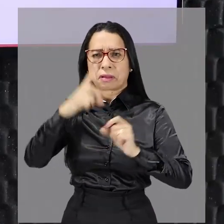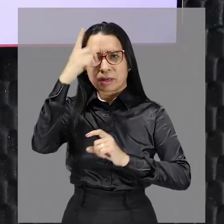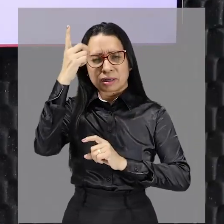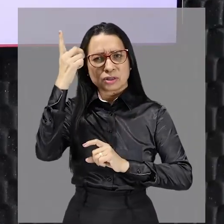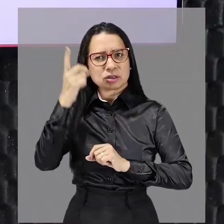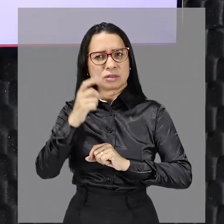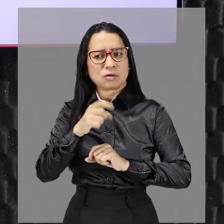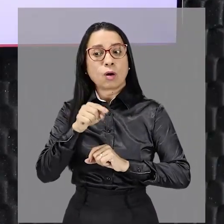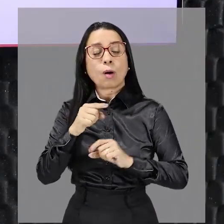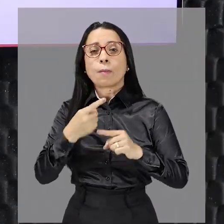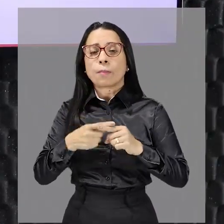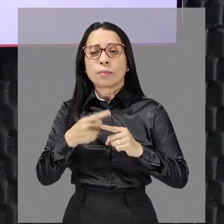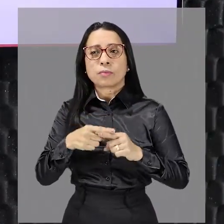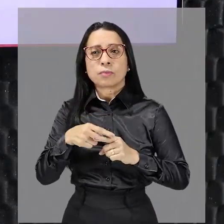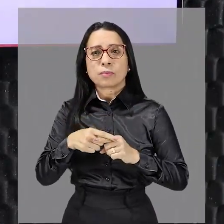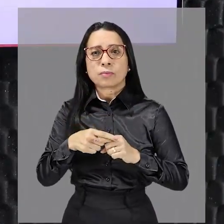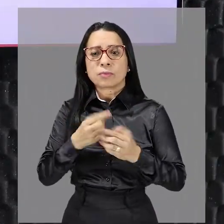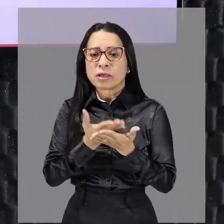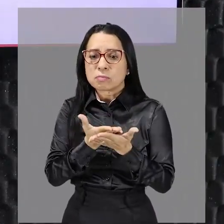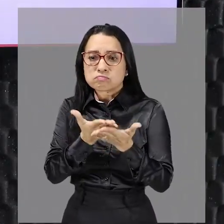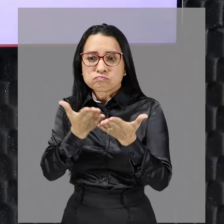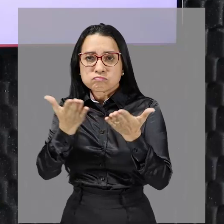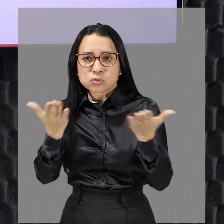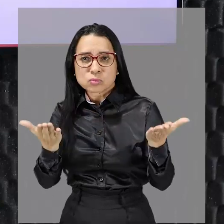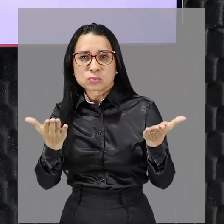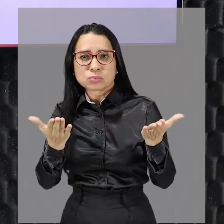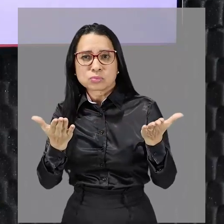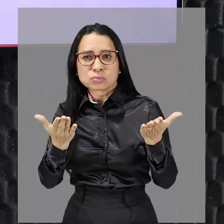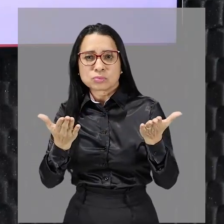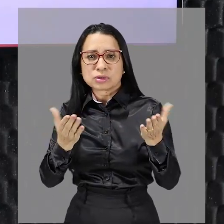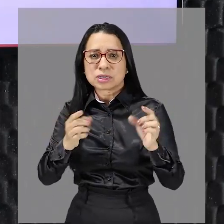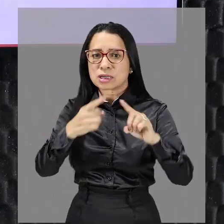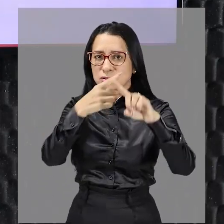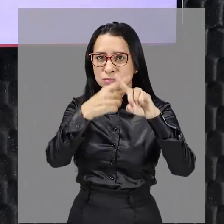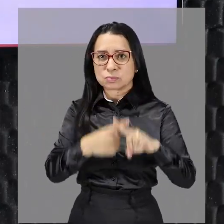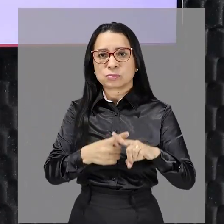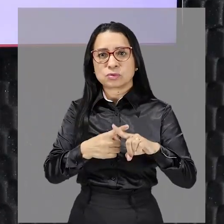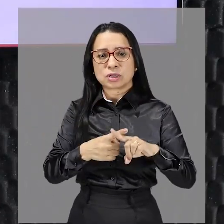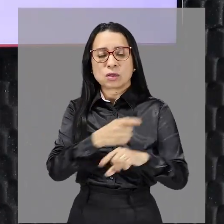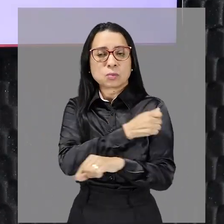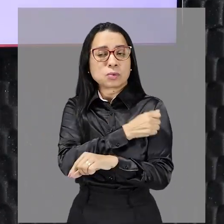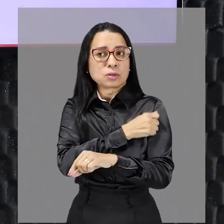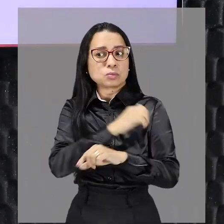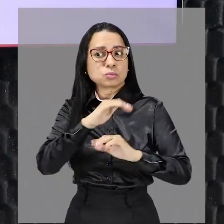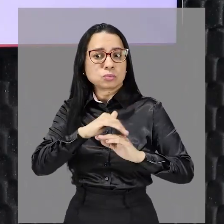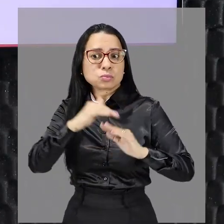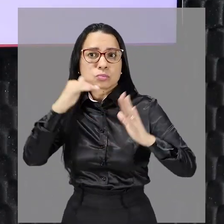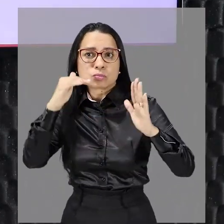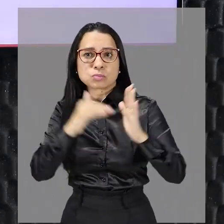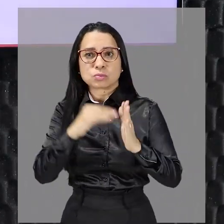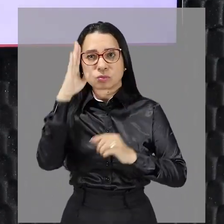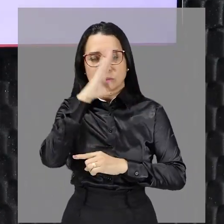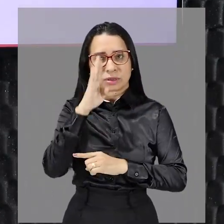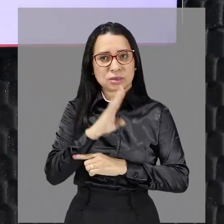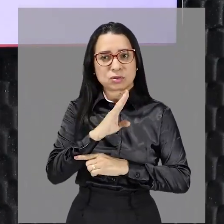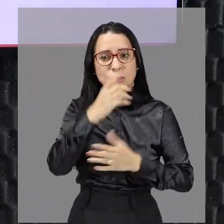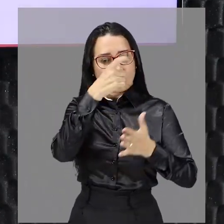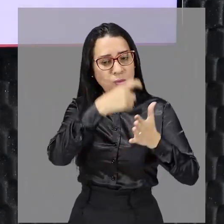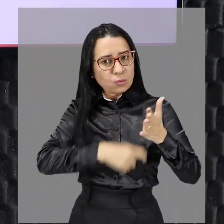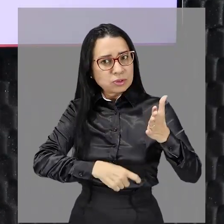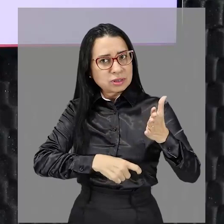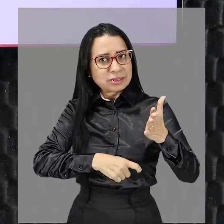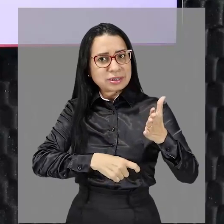estarão concorrendo com estudantes de todo o Brasil. E claro, aquele texto que for original e criativo é o que irá